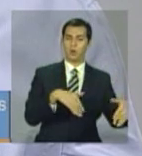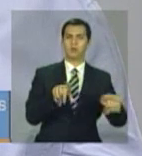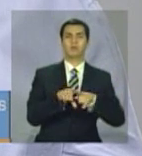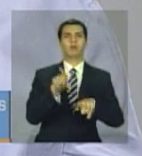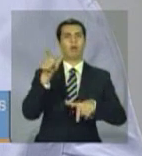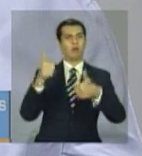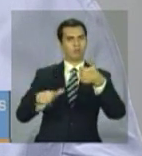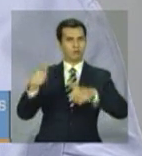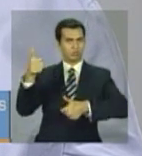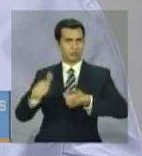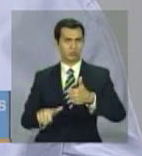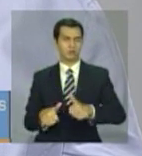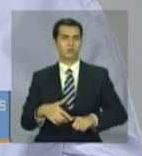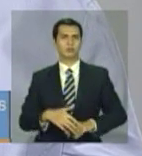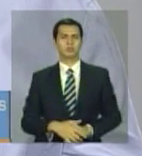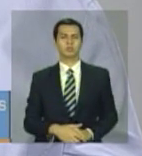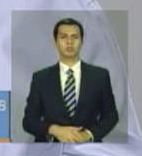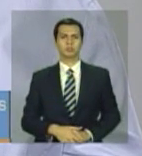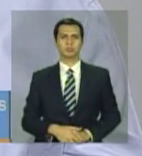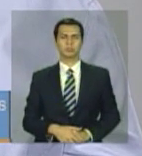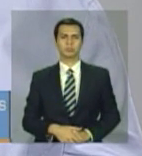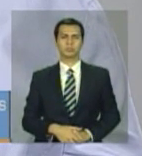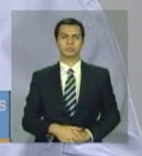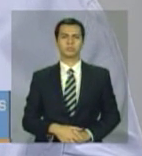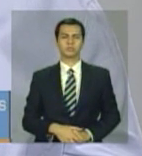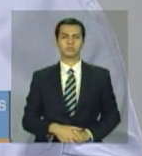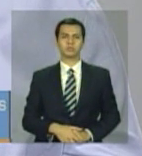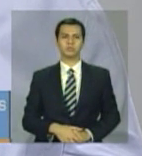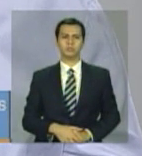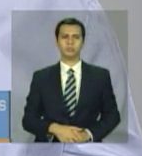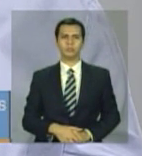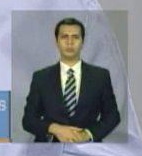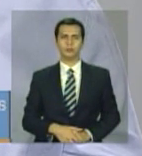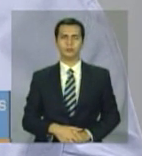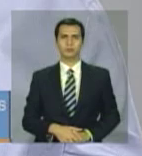avaliação. Né, existe uma formação já de um número